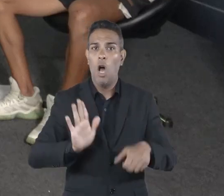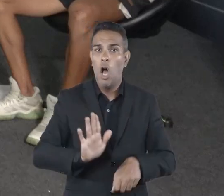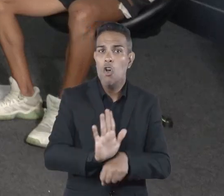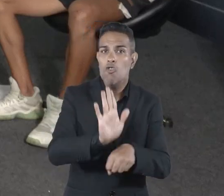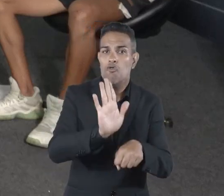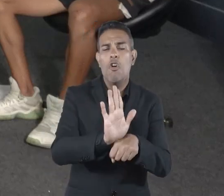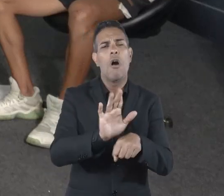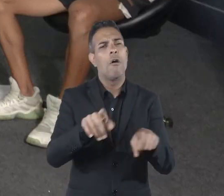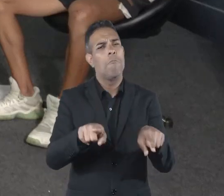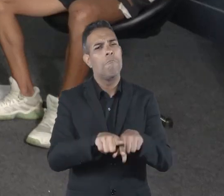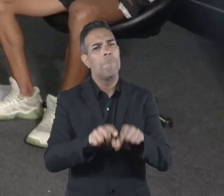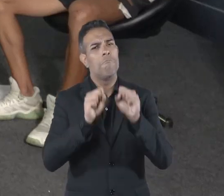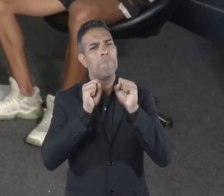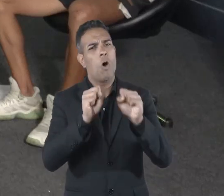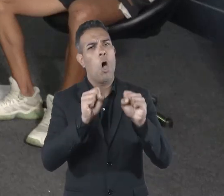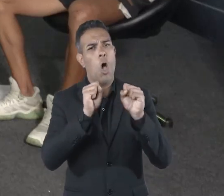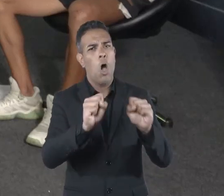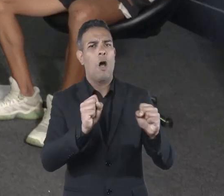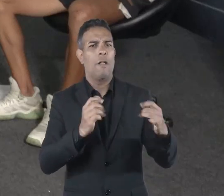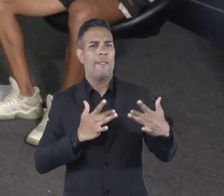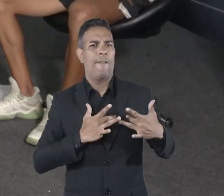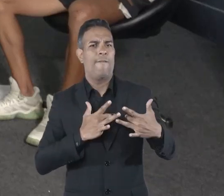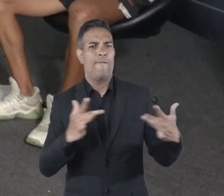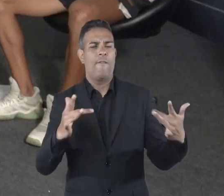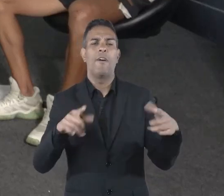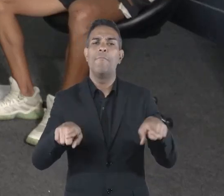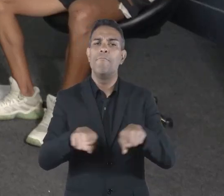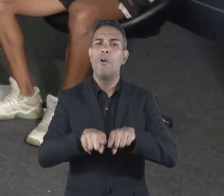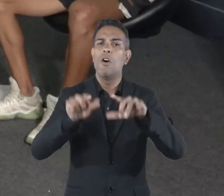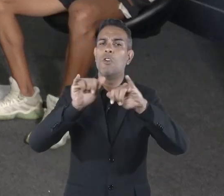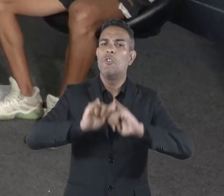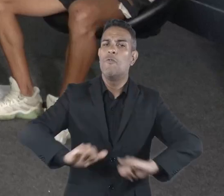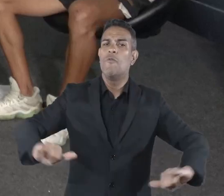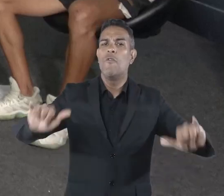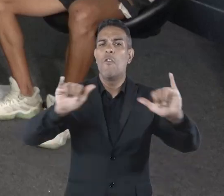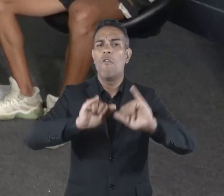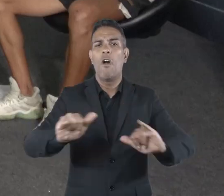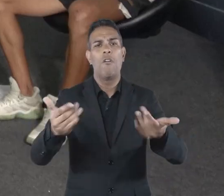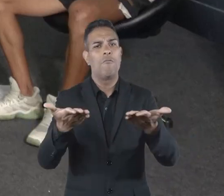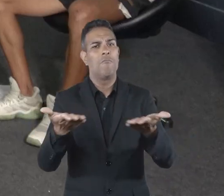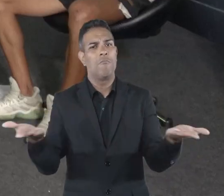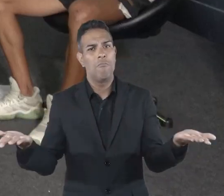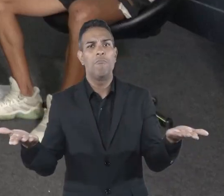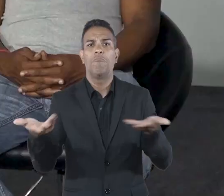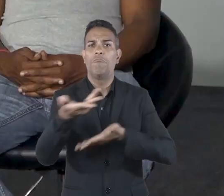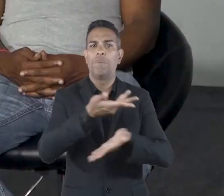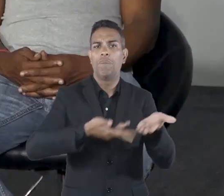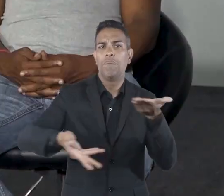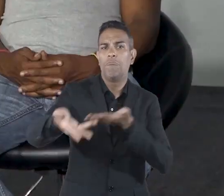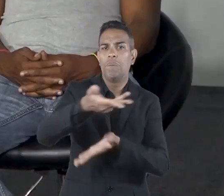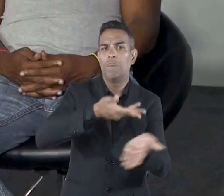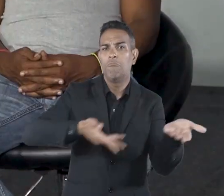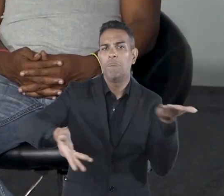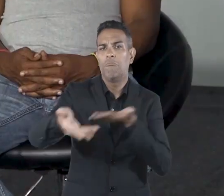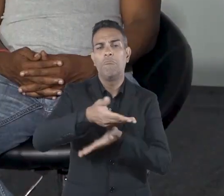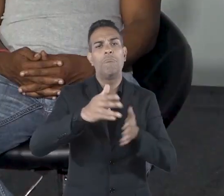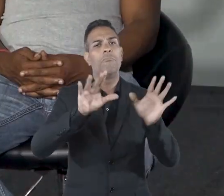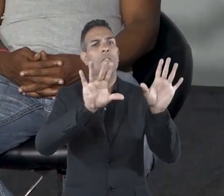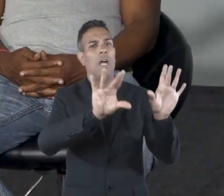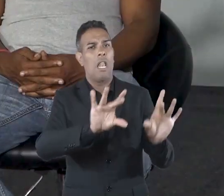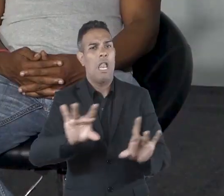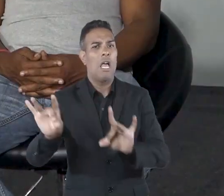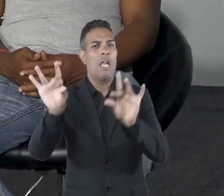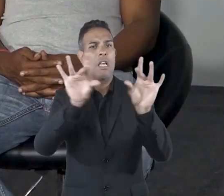pelo Brasil. E podem ajudar, podem se voluntariar, enfim, podem divulgar,